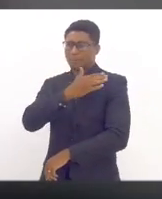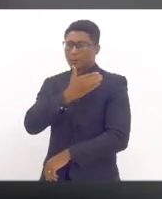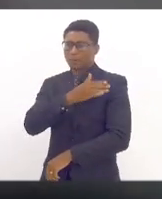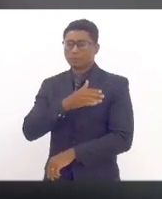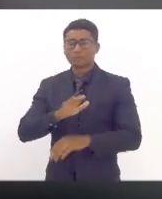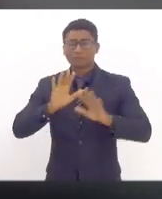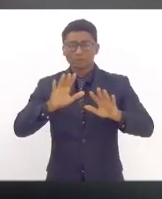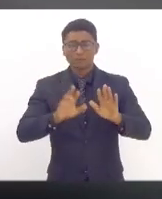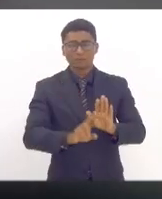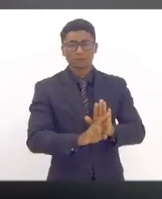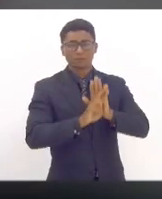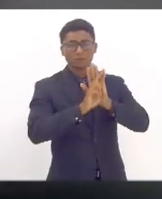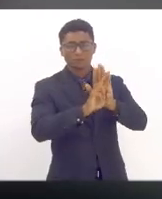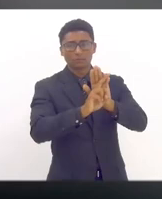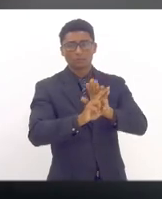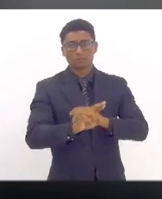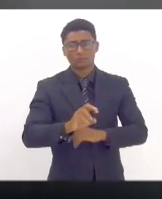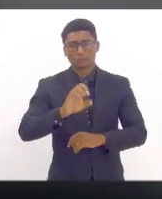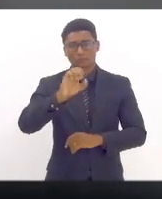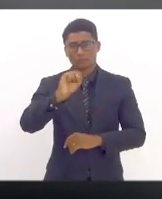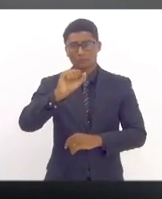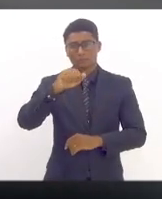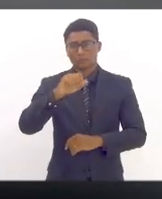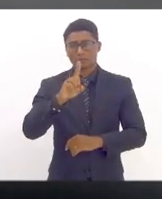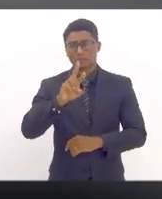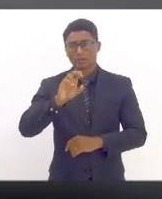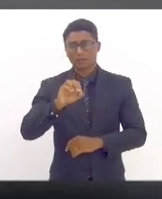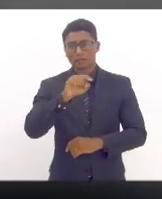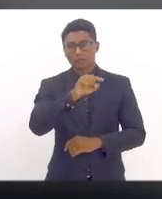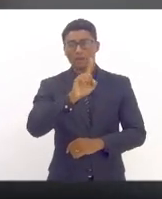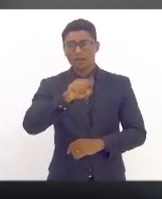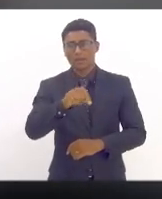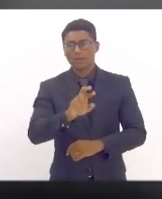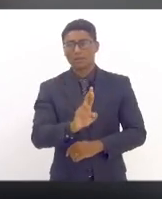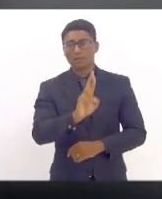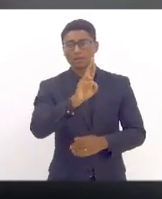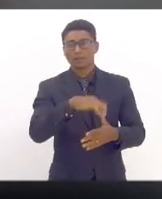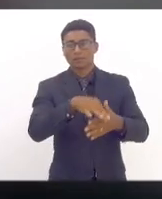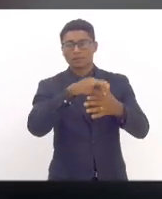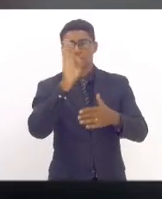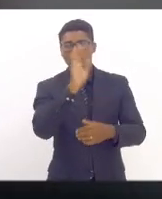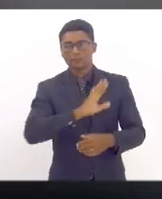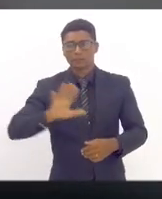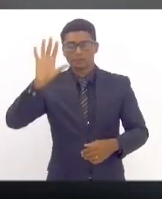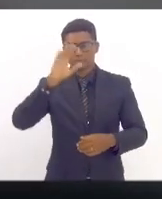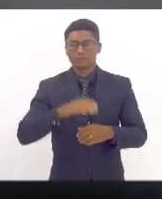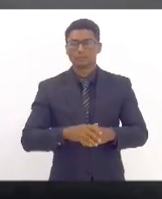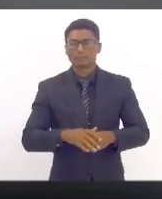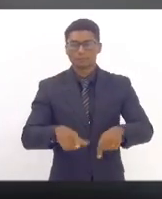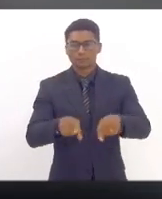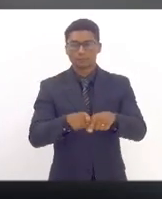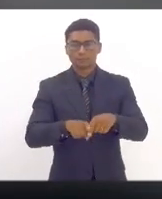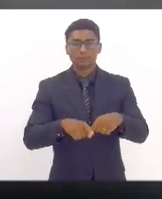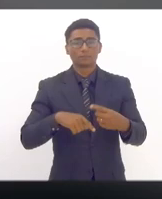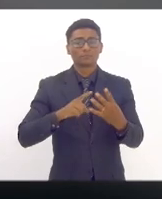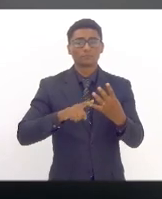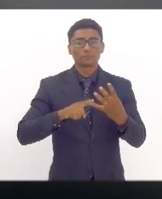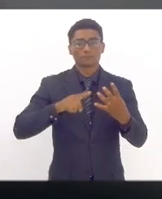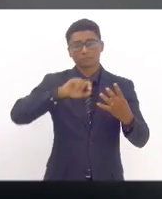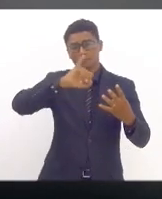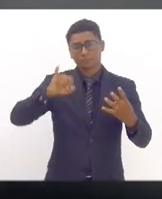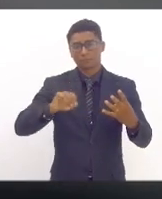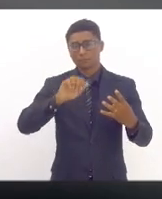é o Babalorixá Sandro que é uma liderança Nacional Jackson Lima nosso grande parceiro